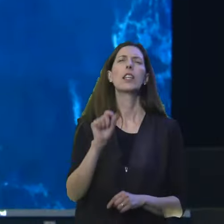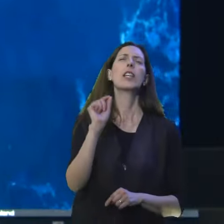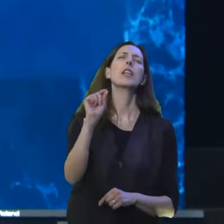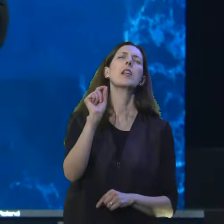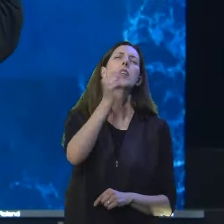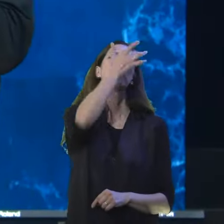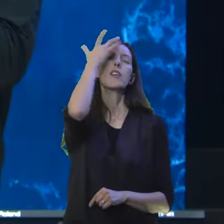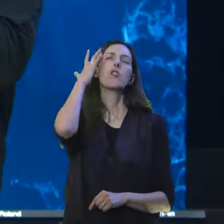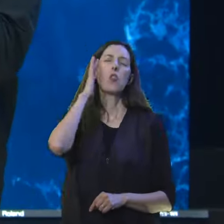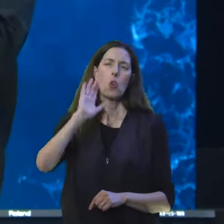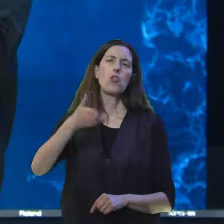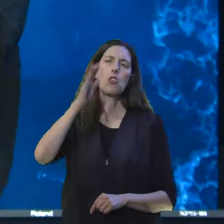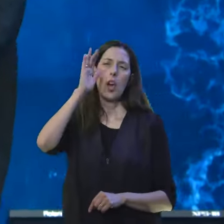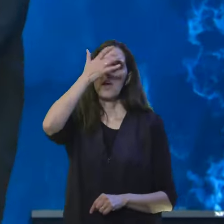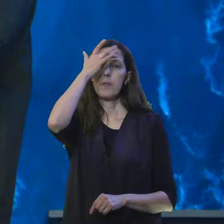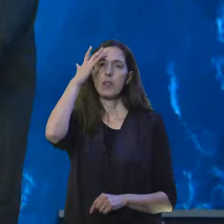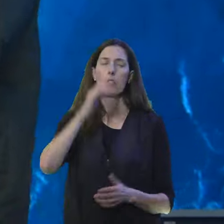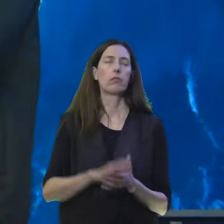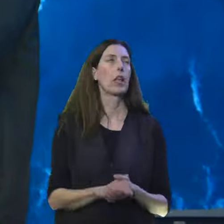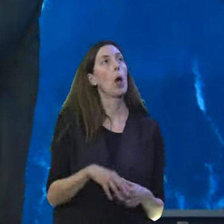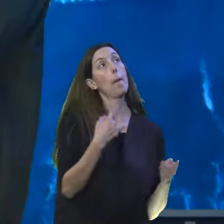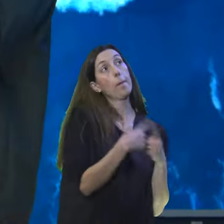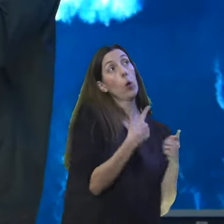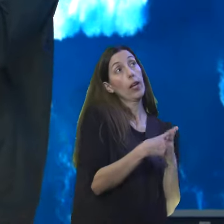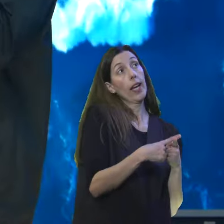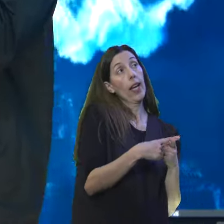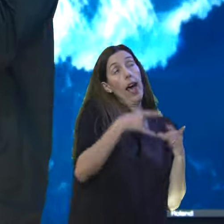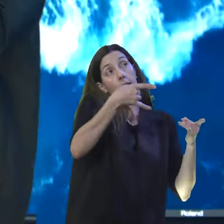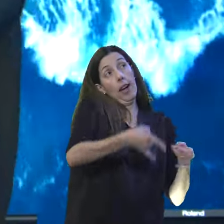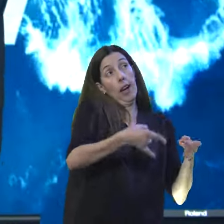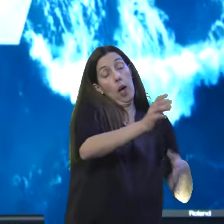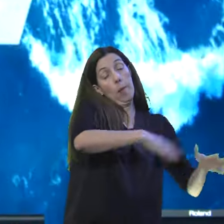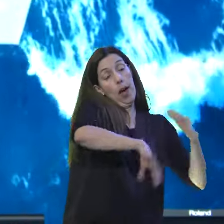estilo de vida? Para que arrumar a cama se eu vou dormir de novo?